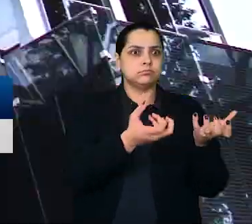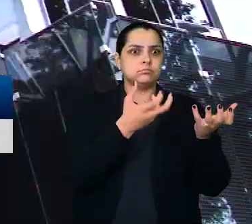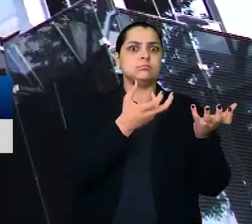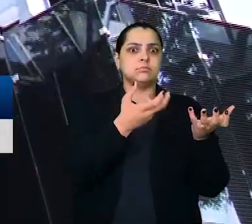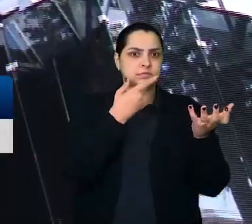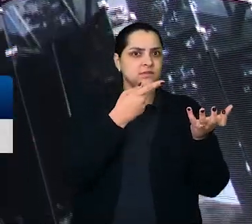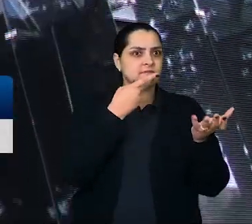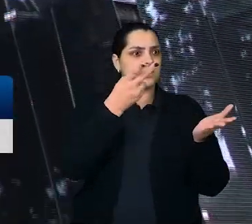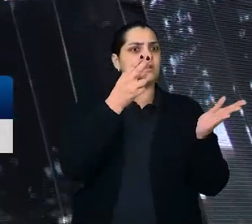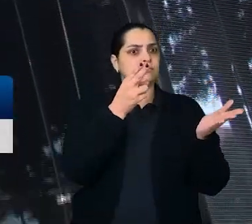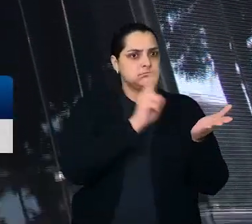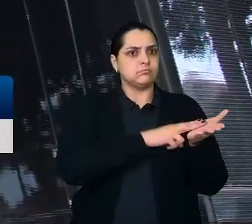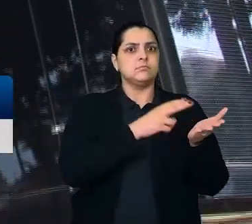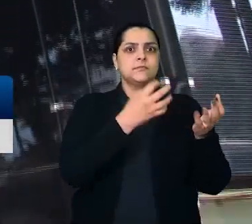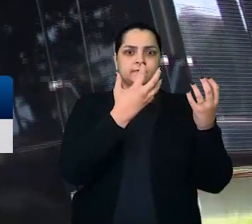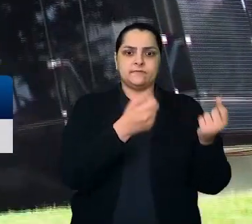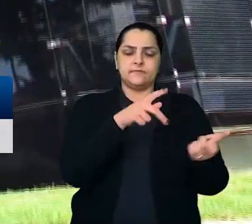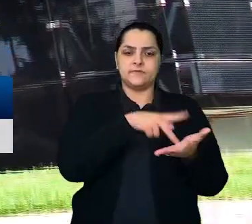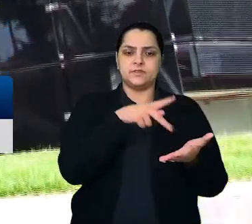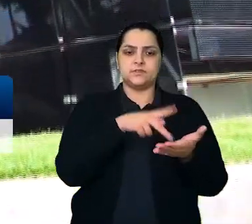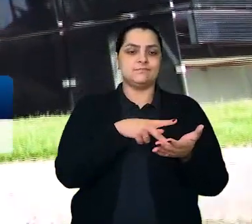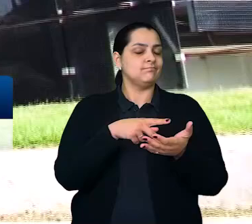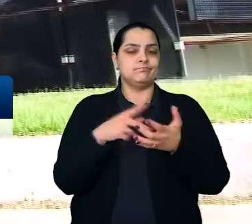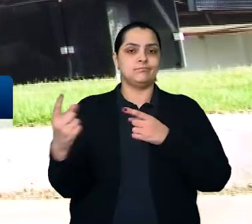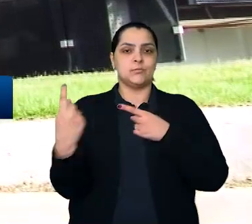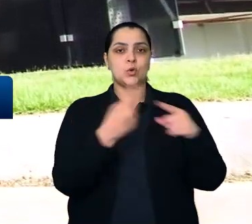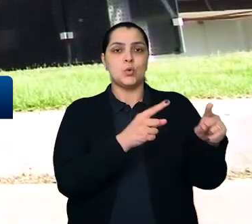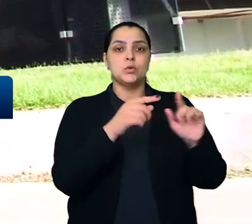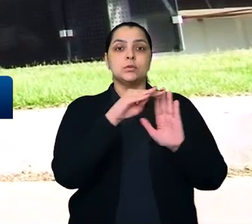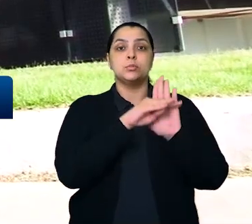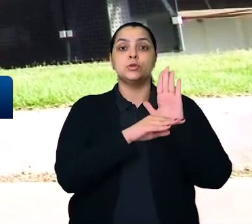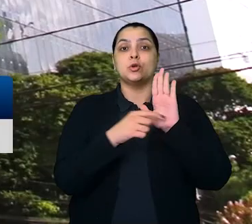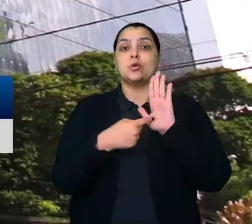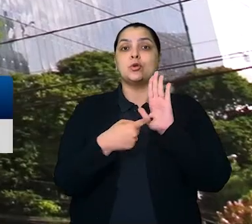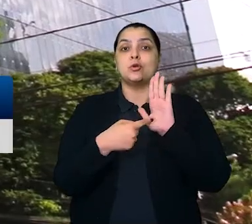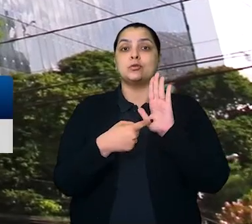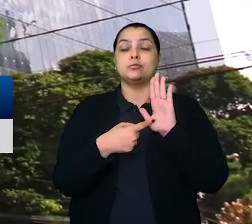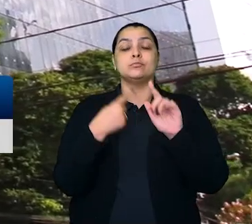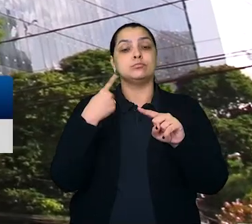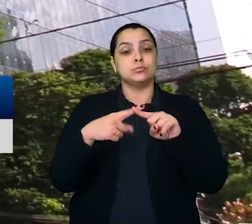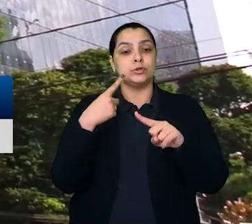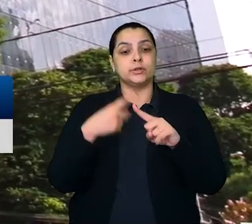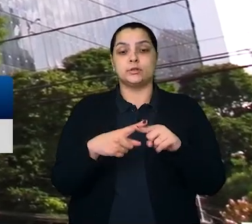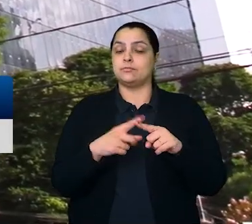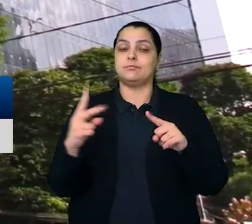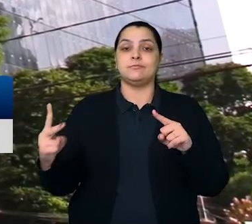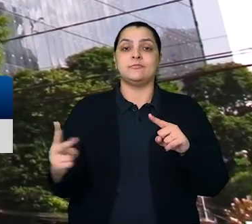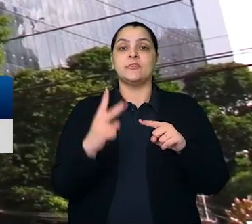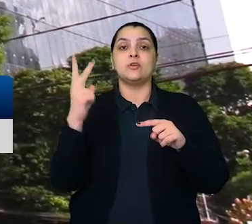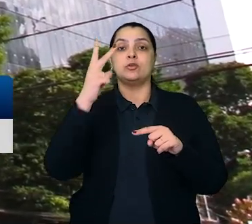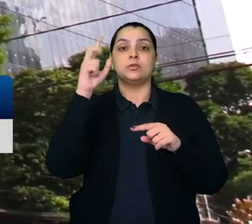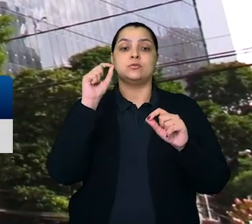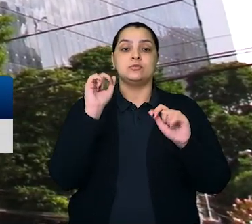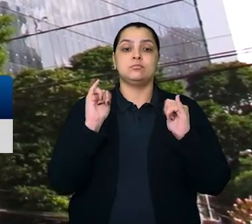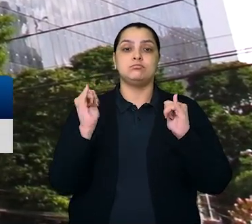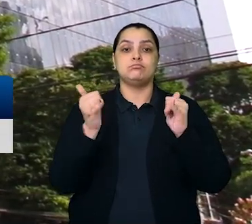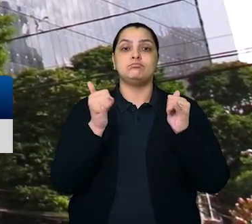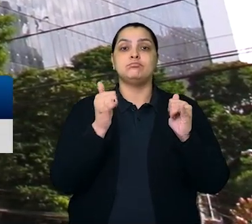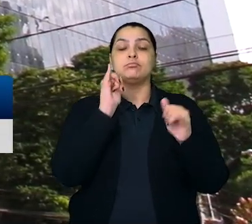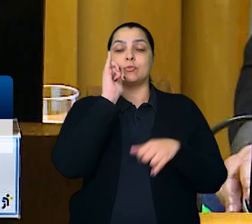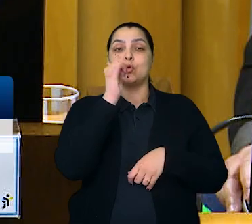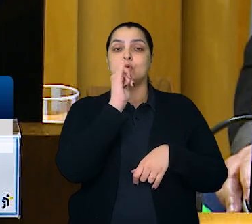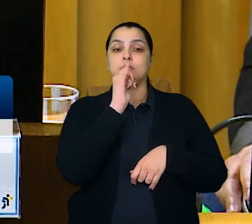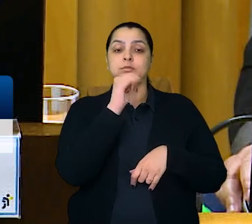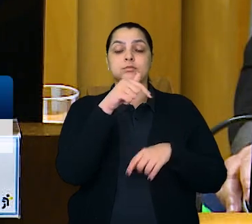o TRT contrariou uma das orientações do protocolo, no sentido de alta valoração dos relatos da